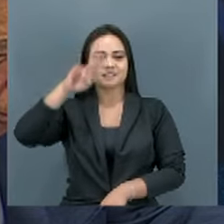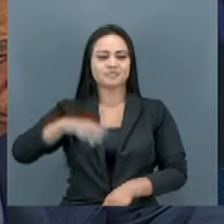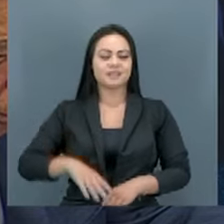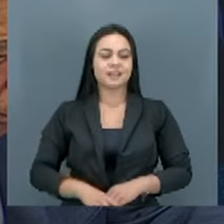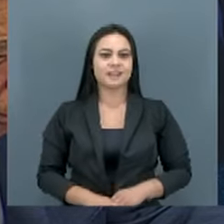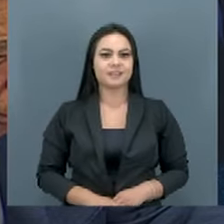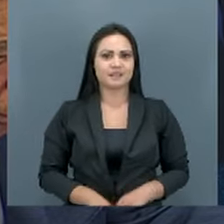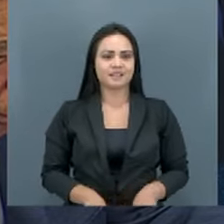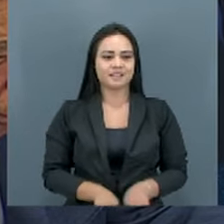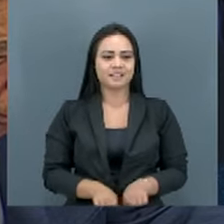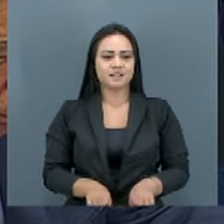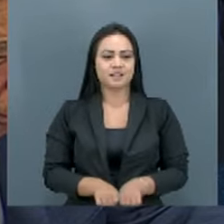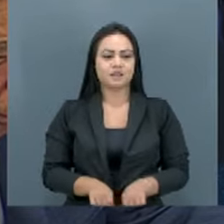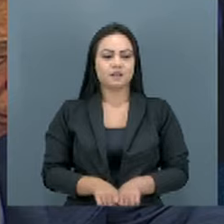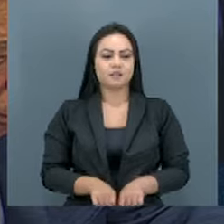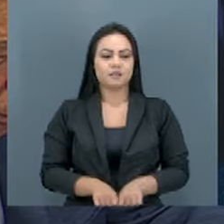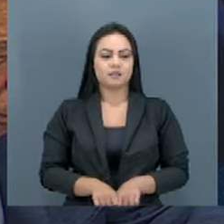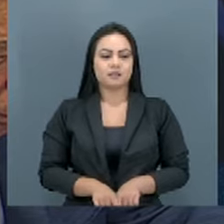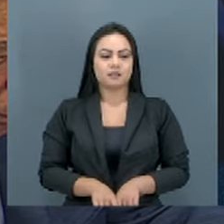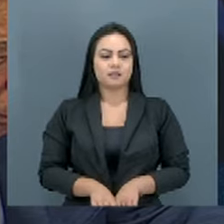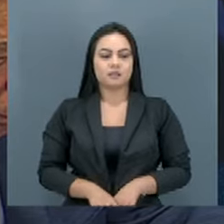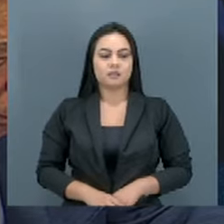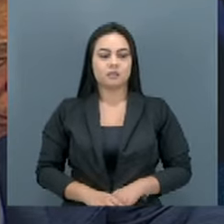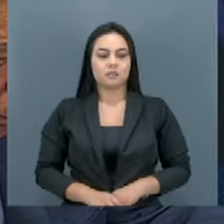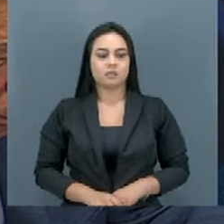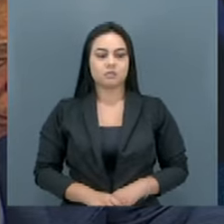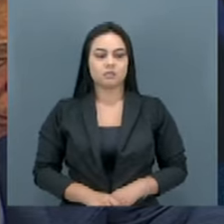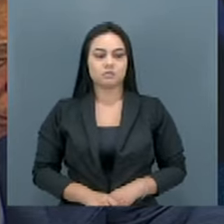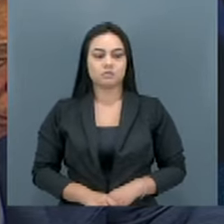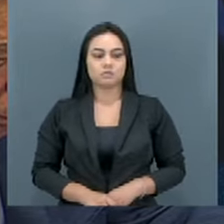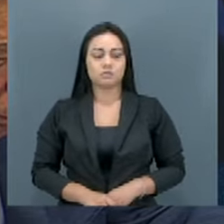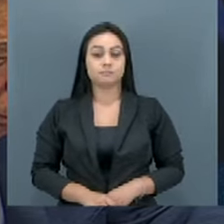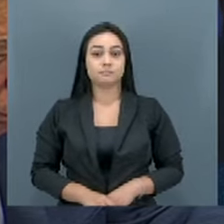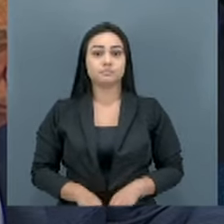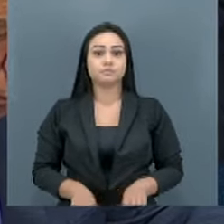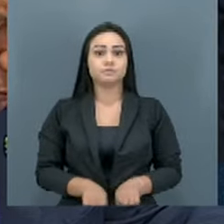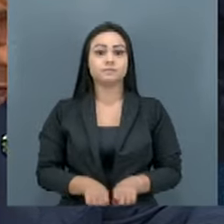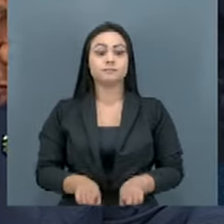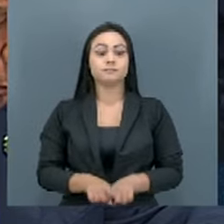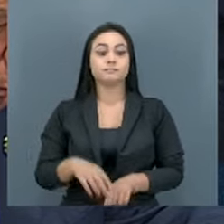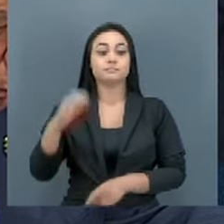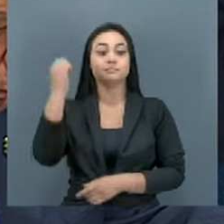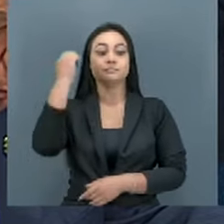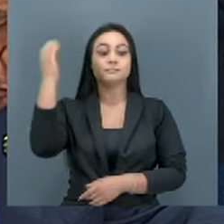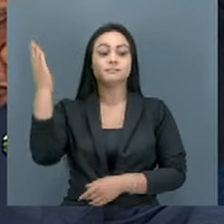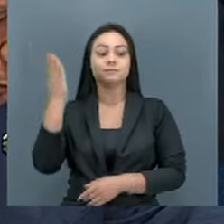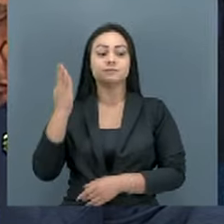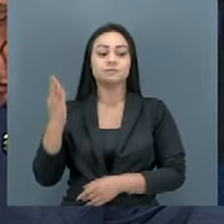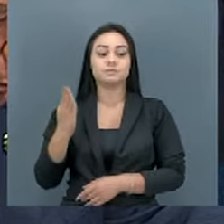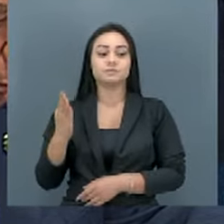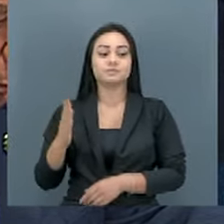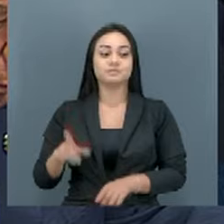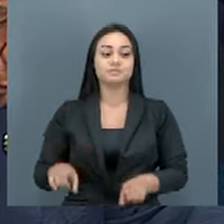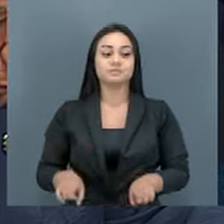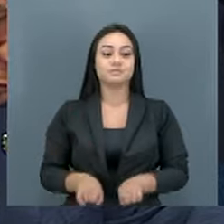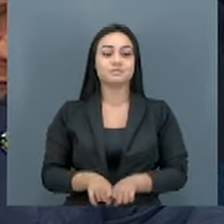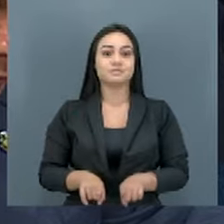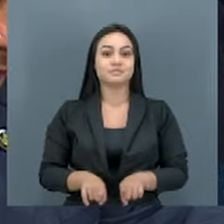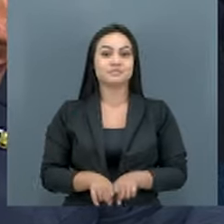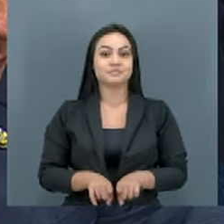Brasil. Né? As comunidades indígenas merecem total respeito pelo que representam pelo Brasil, mas mereciam